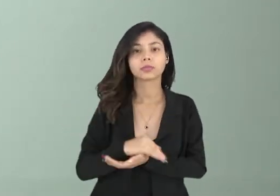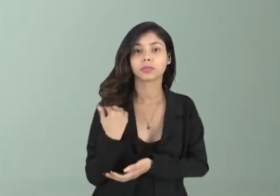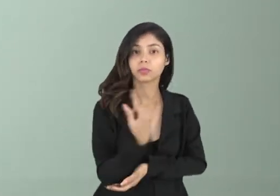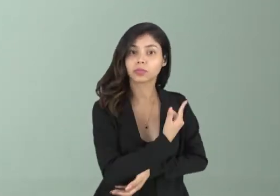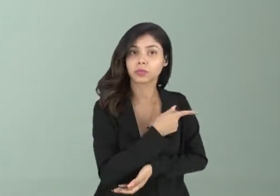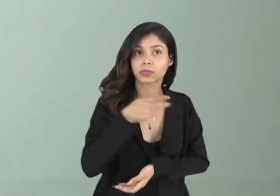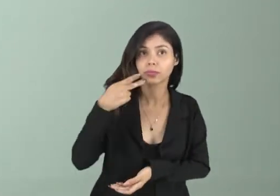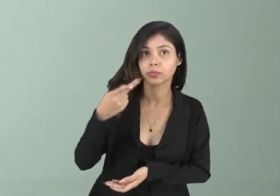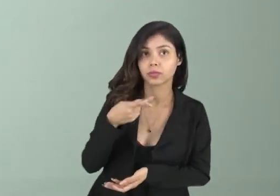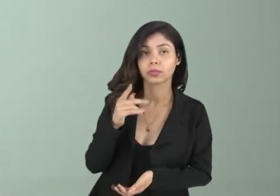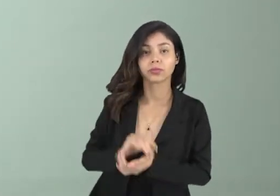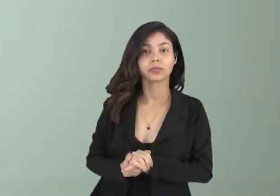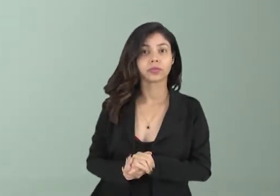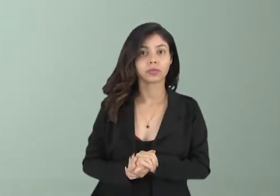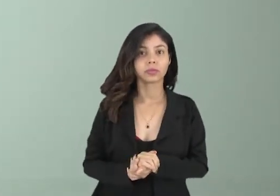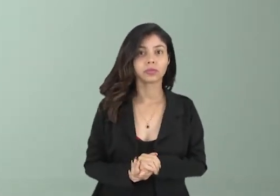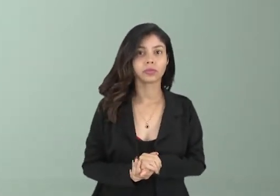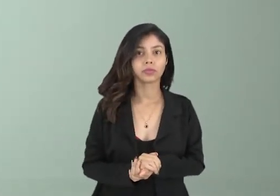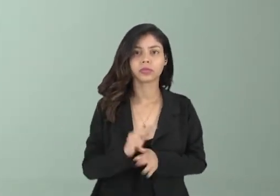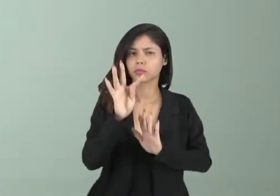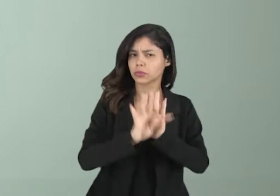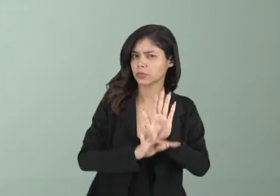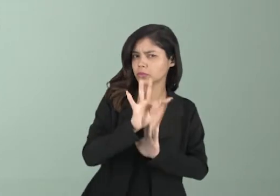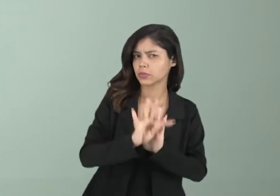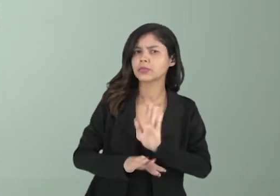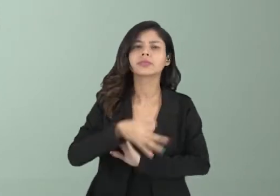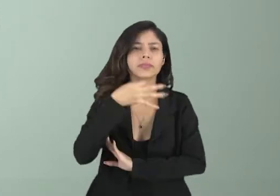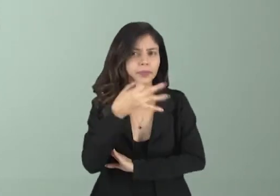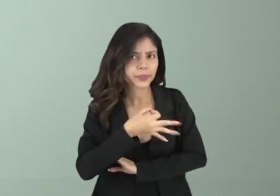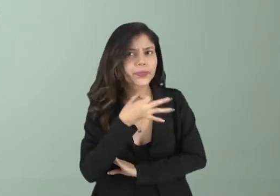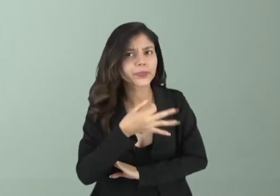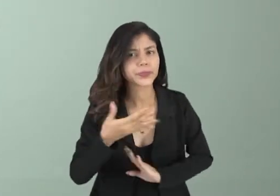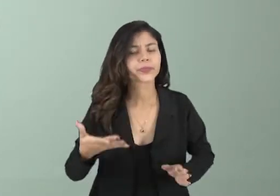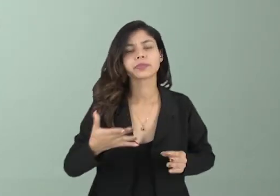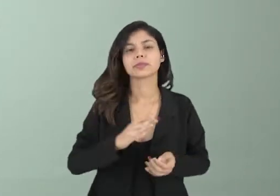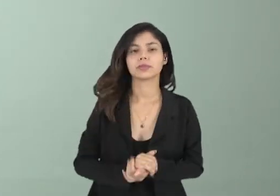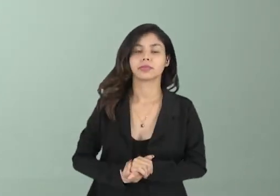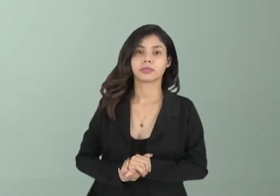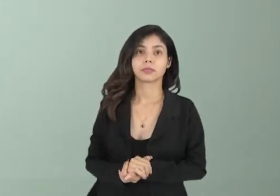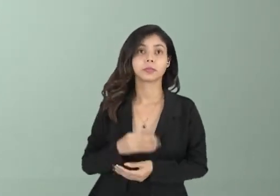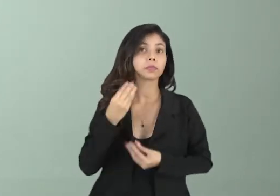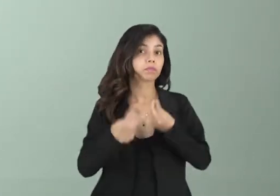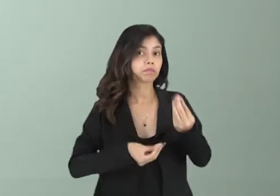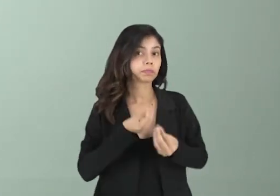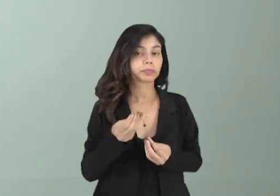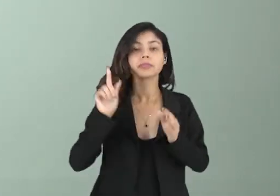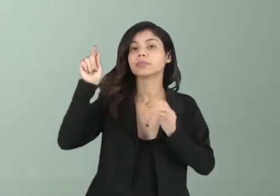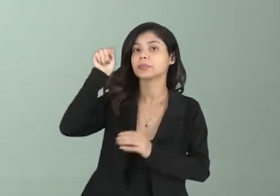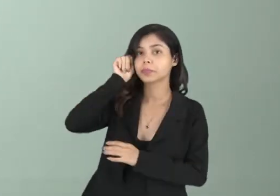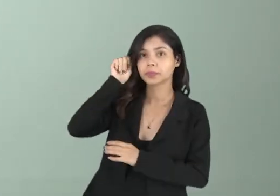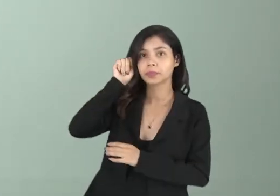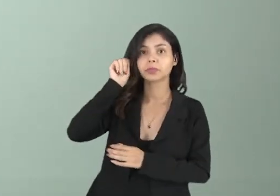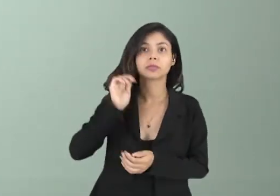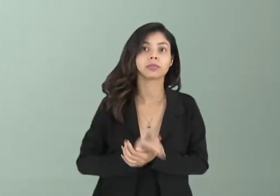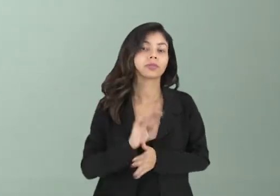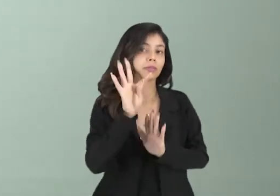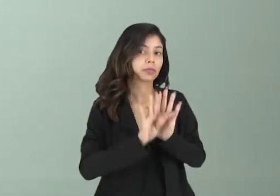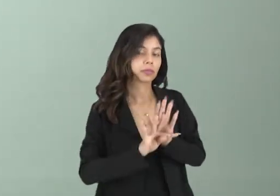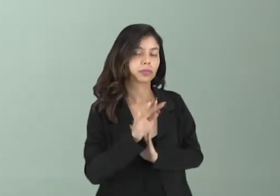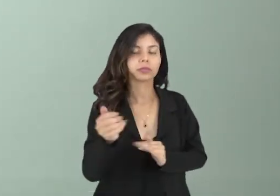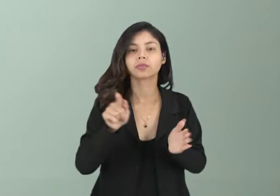nós falamos sobre posicionamento dos textos nos textos argumentativos, como os autores, nos